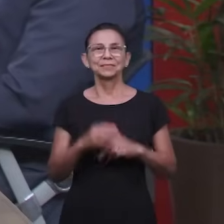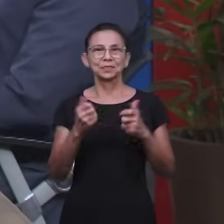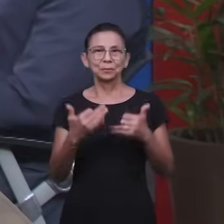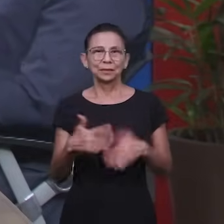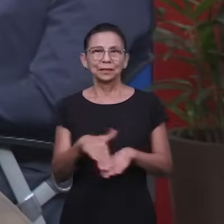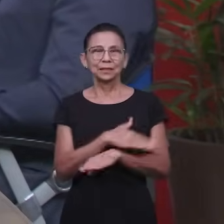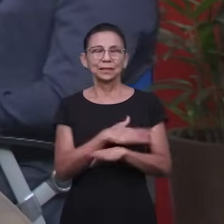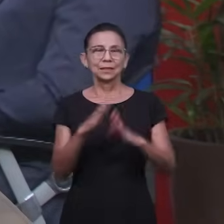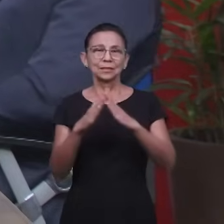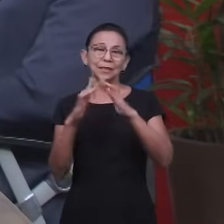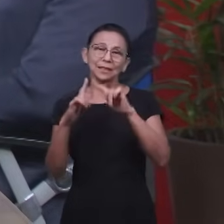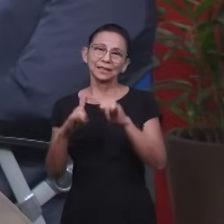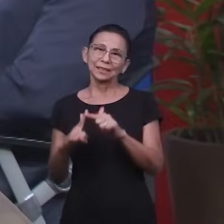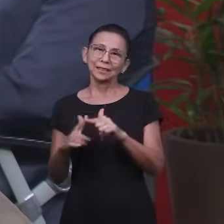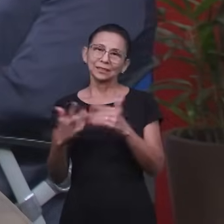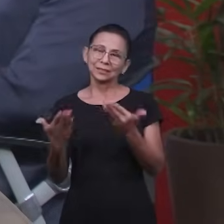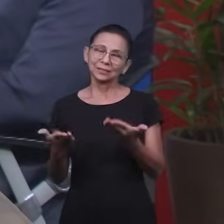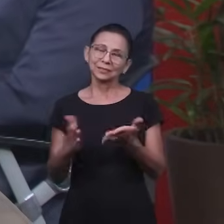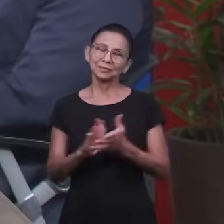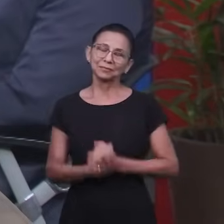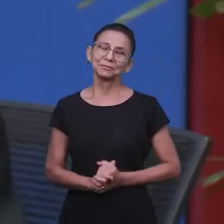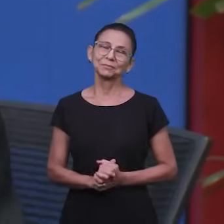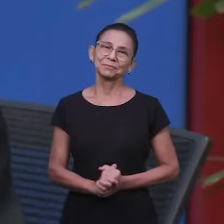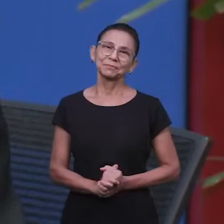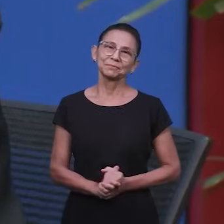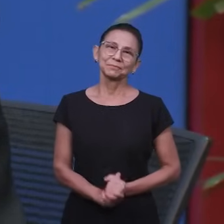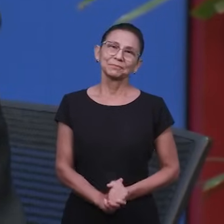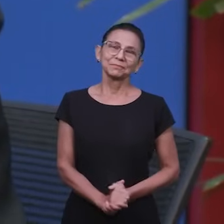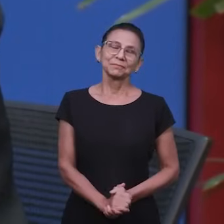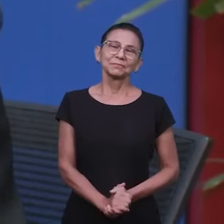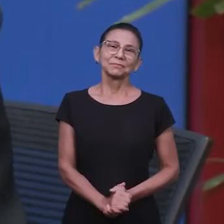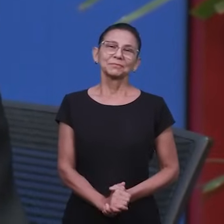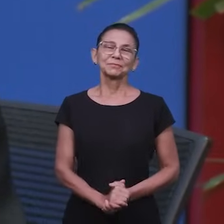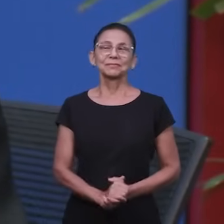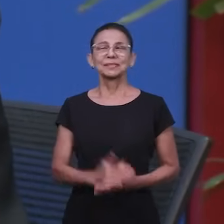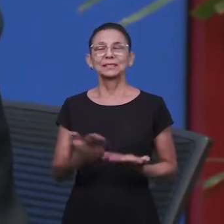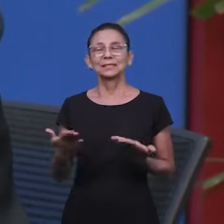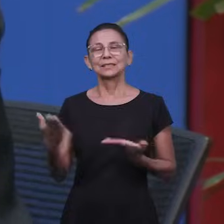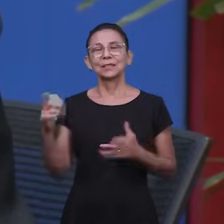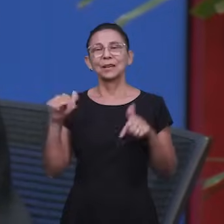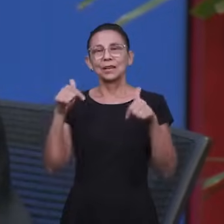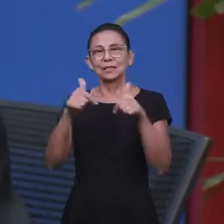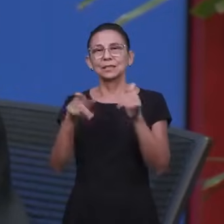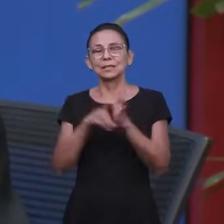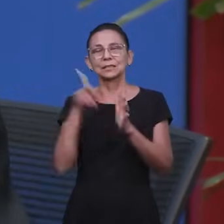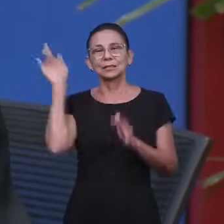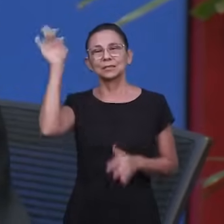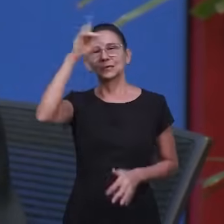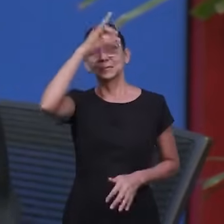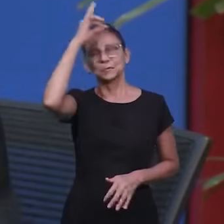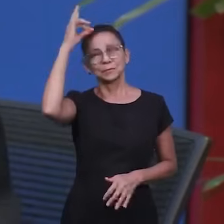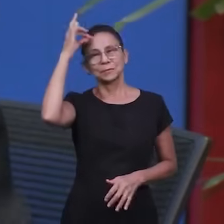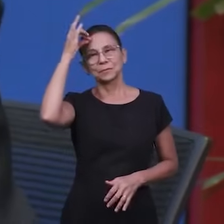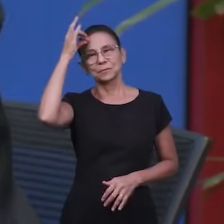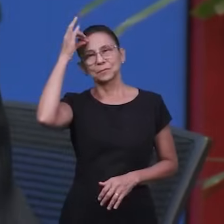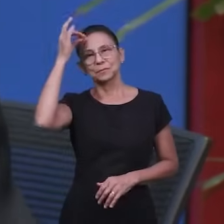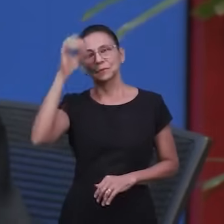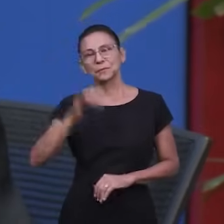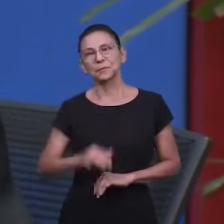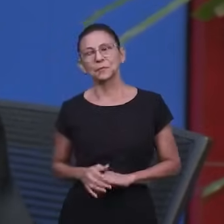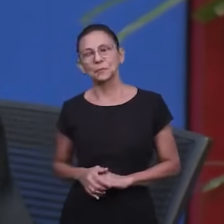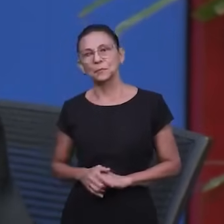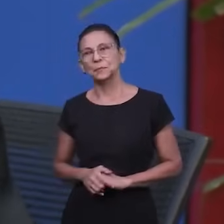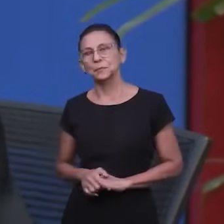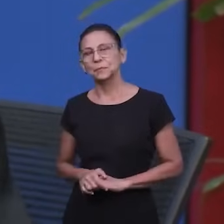né? É o fruto do Espírito. Que bênção, né, pastor João da Mata? E a gente queria reforçar aqui usando a palavra do